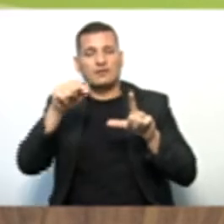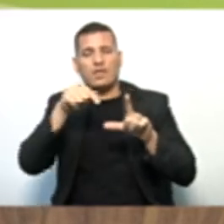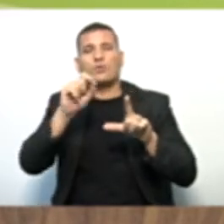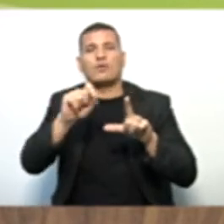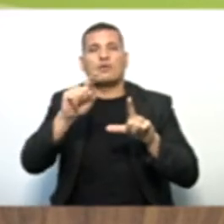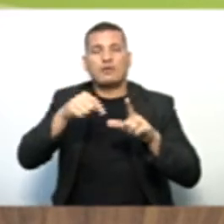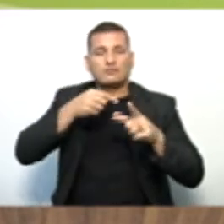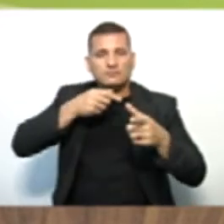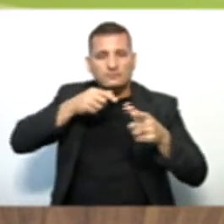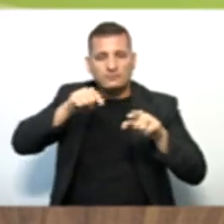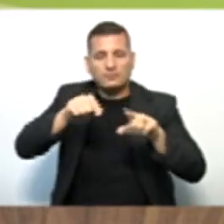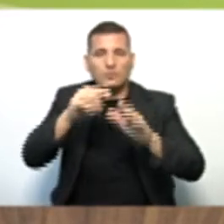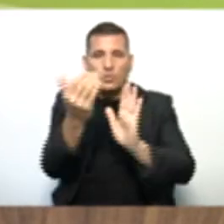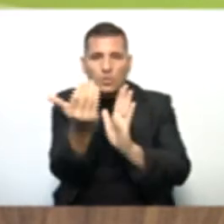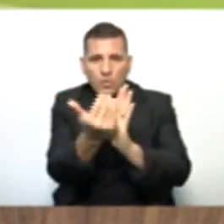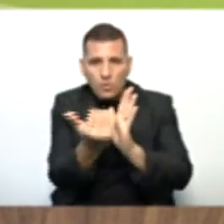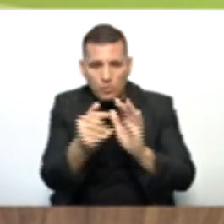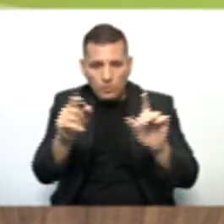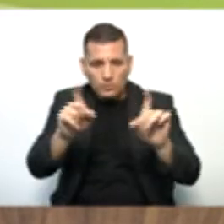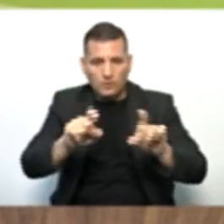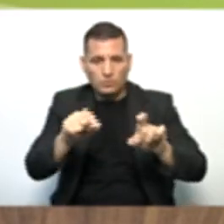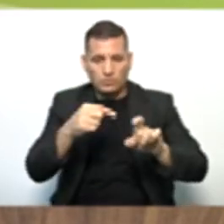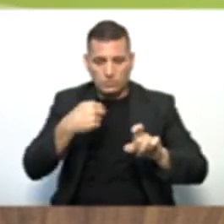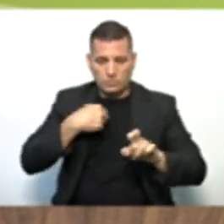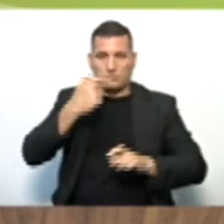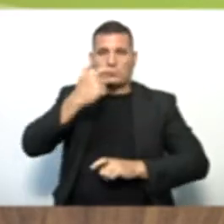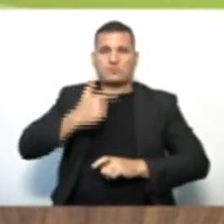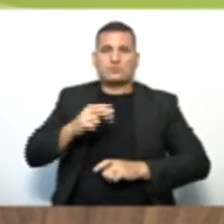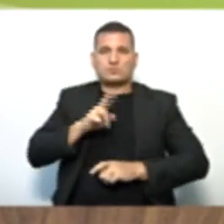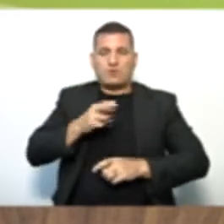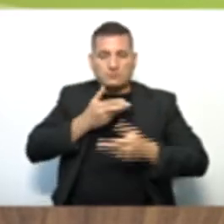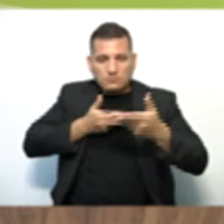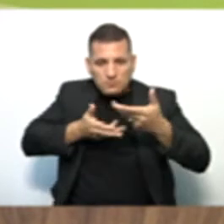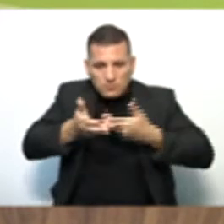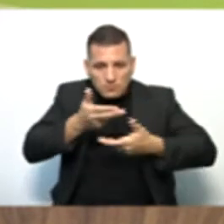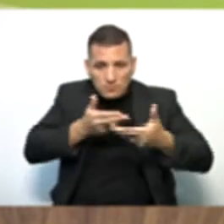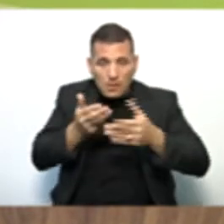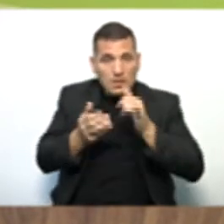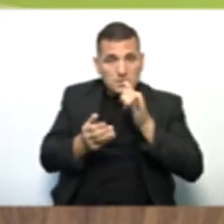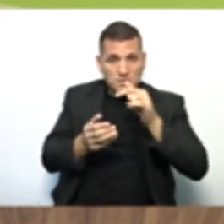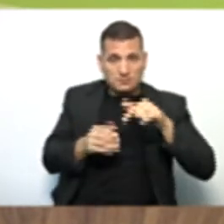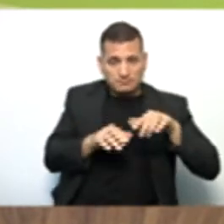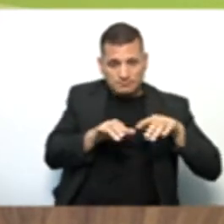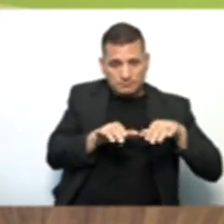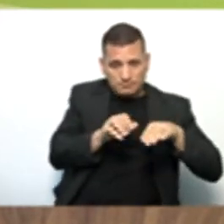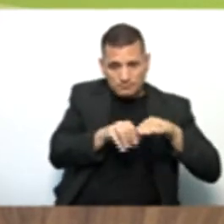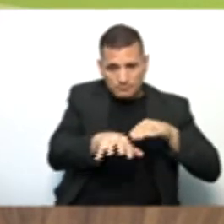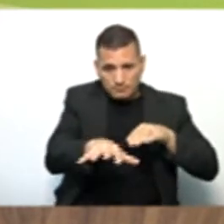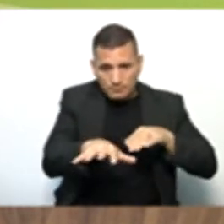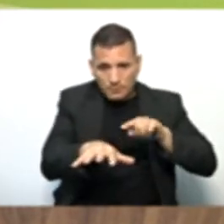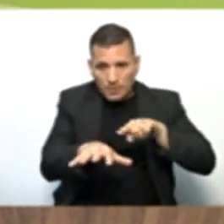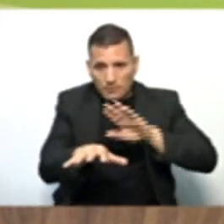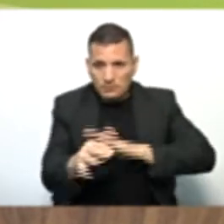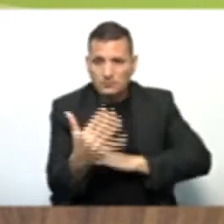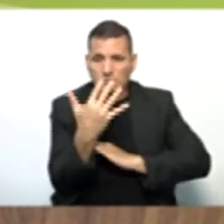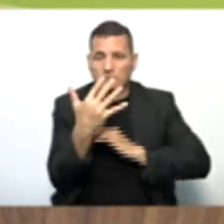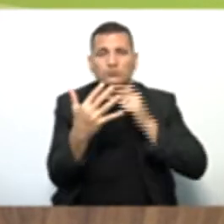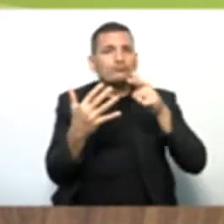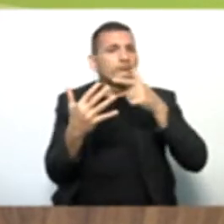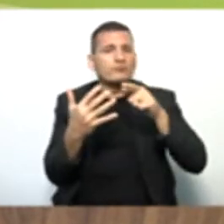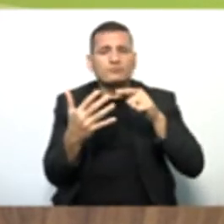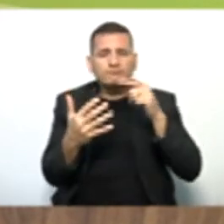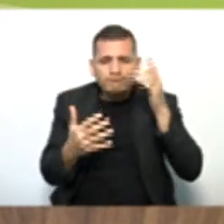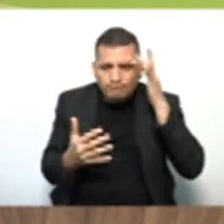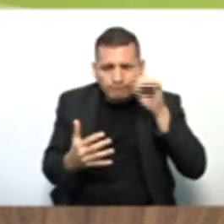o usuário, né? Sim, o programa professor. tem com o usuário. Se o usuário ele entra com os dados, mas não tem retorno, ele fica sem saber o que